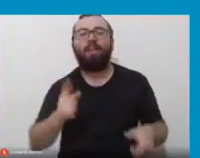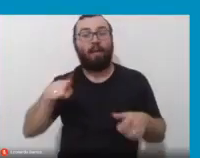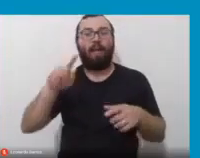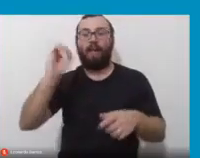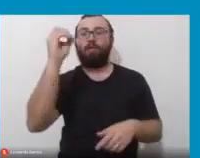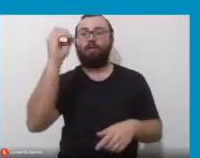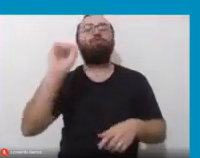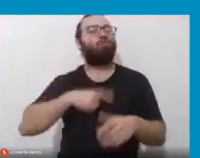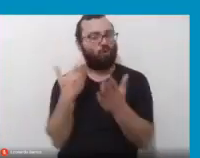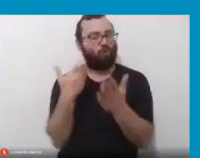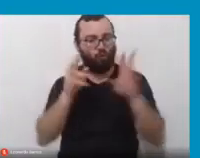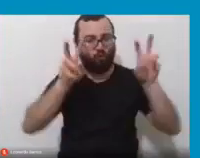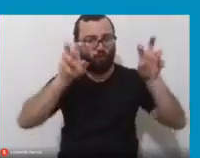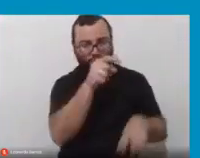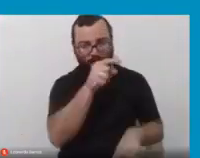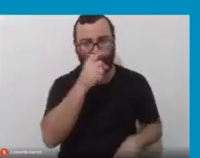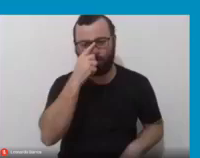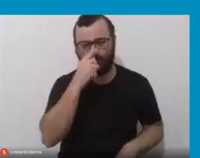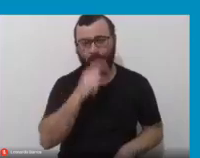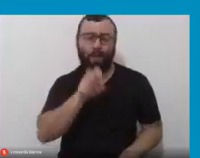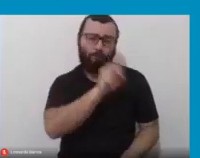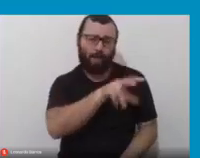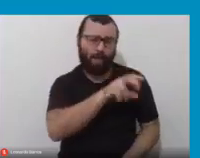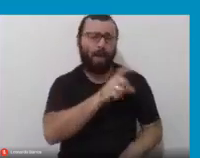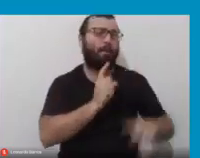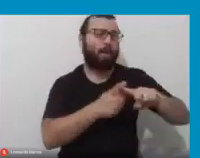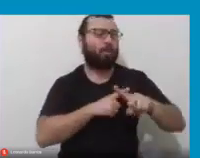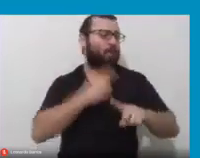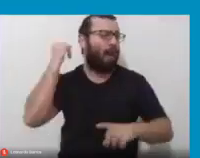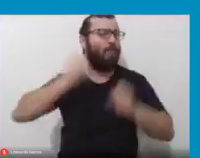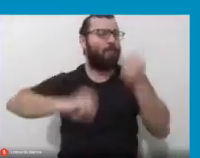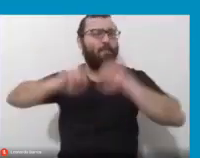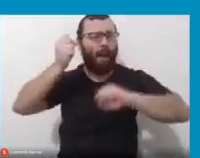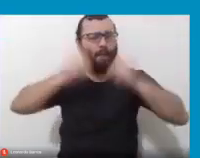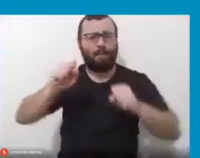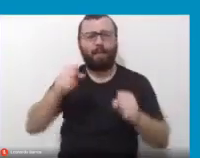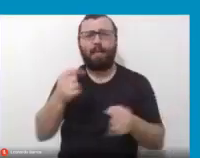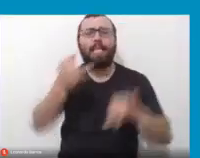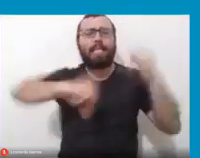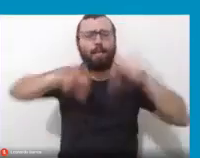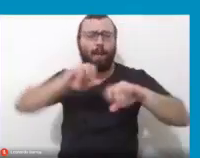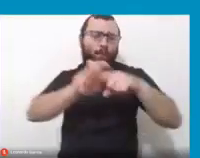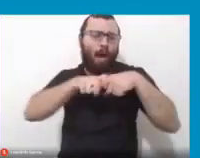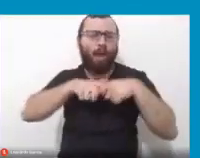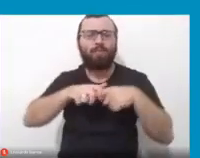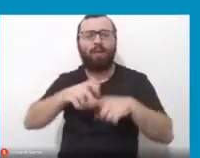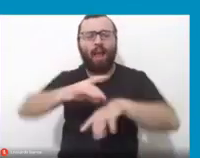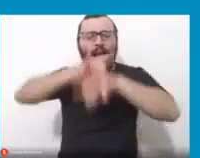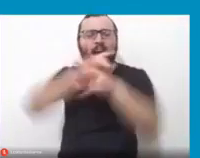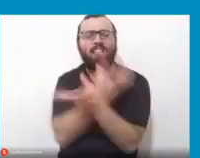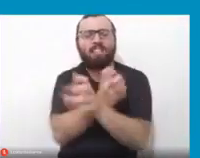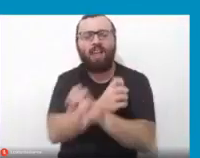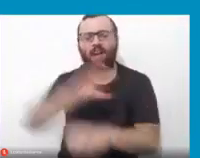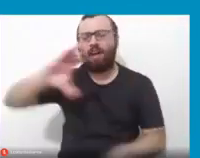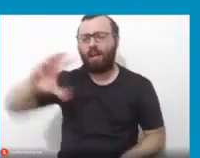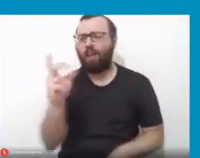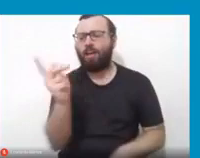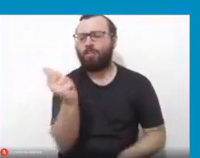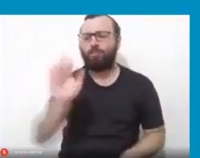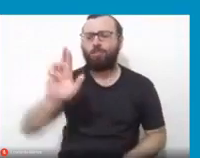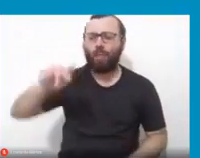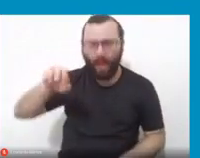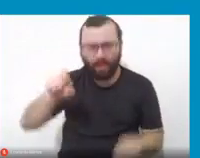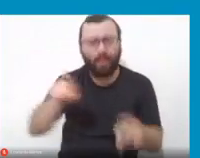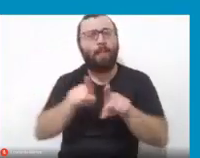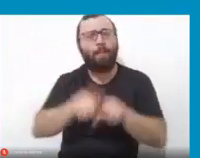sobre isso, envenenamento do senhor, porque tinha muita fábrica de química por causa do charque, desde o próprio aborto, para que os filhos